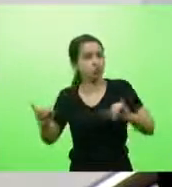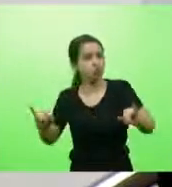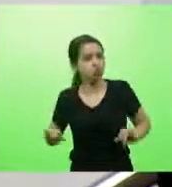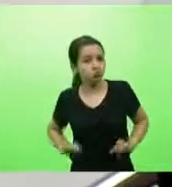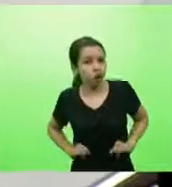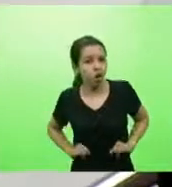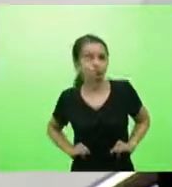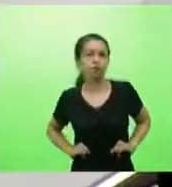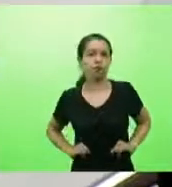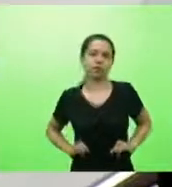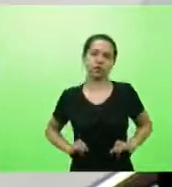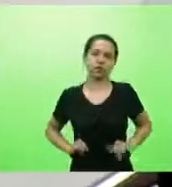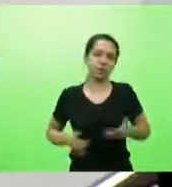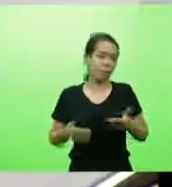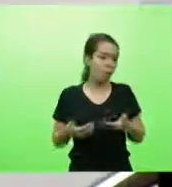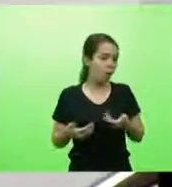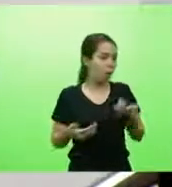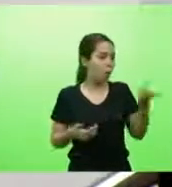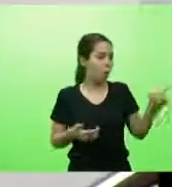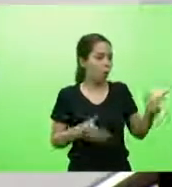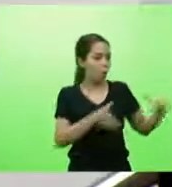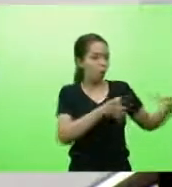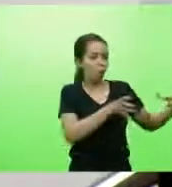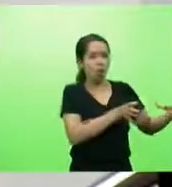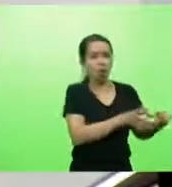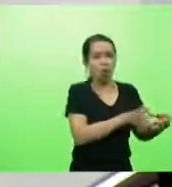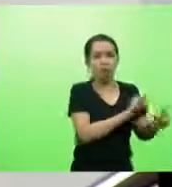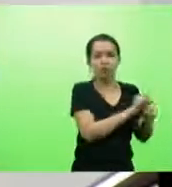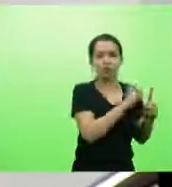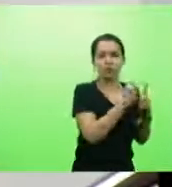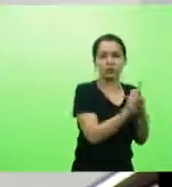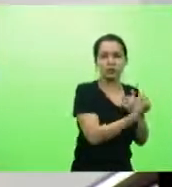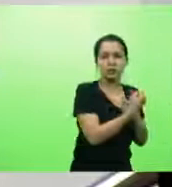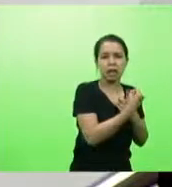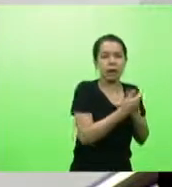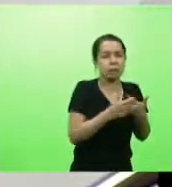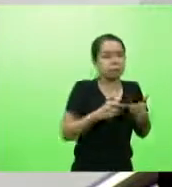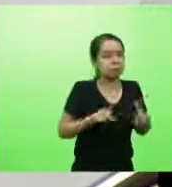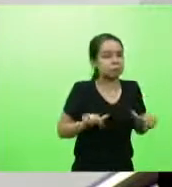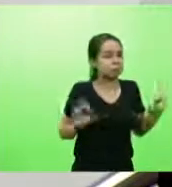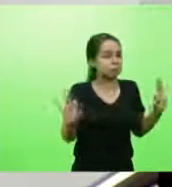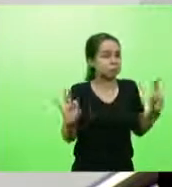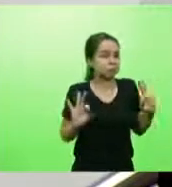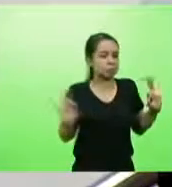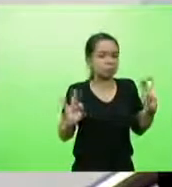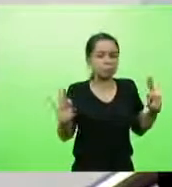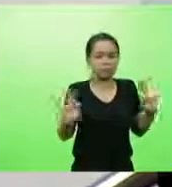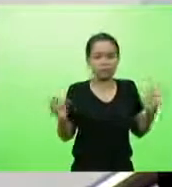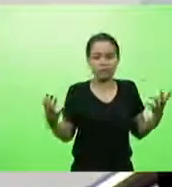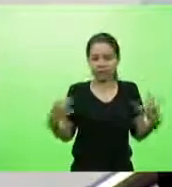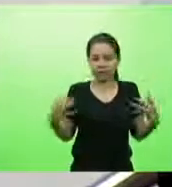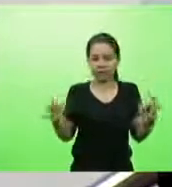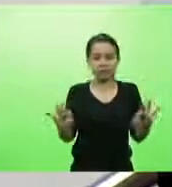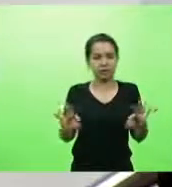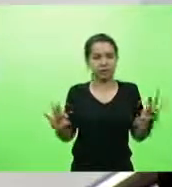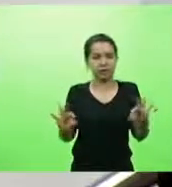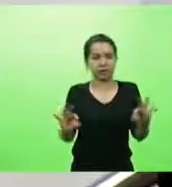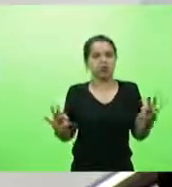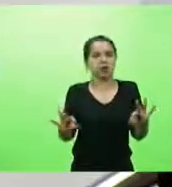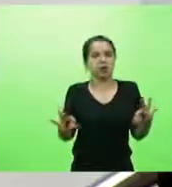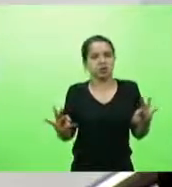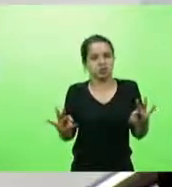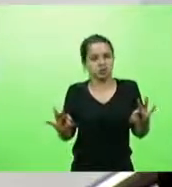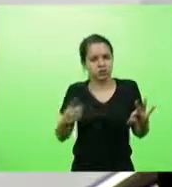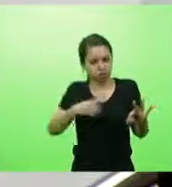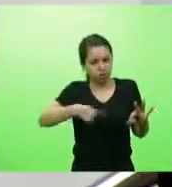de uma crise e um outro lado da sociedade que é imune a essa crise. Nós somos uma só nação? Somos só